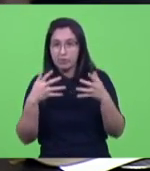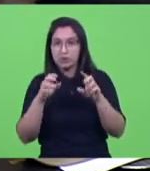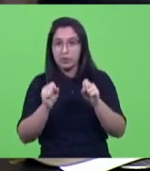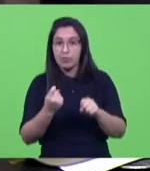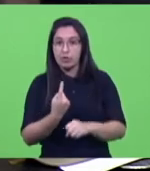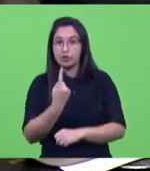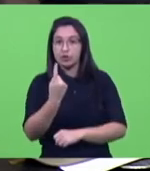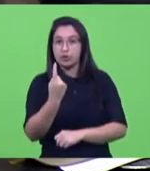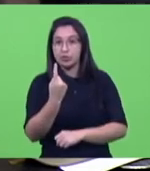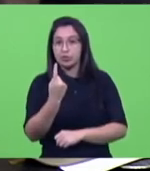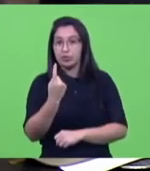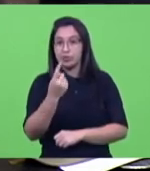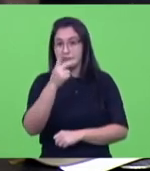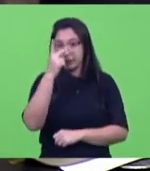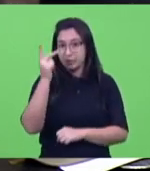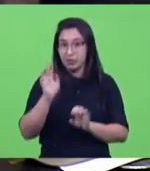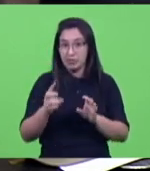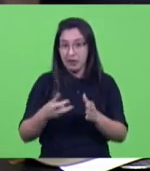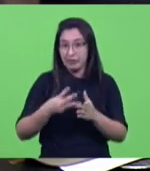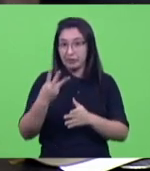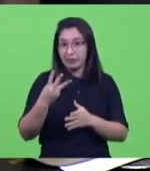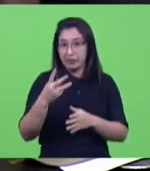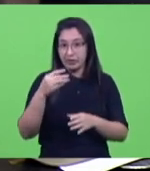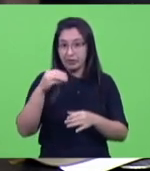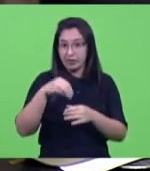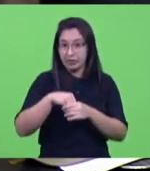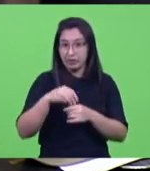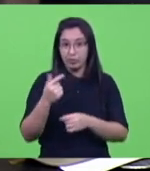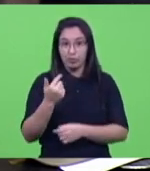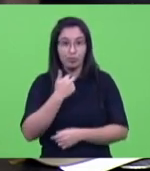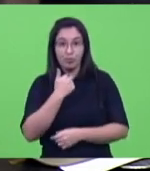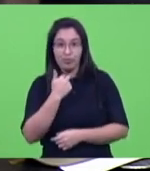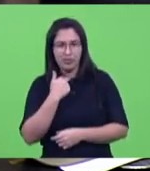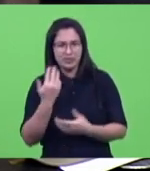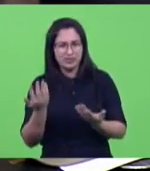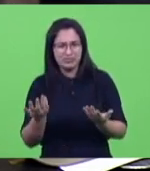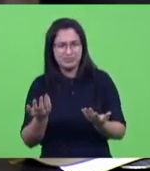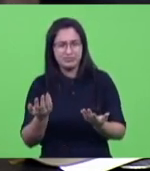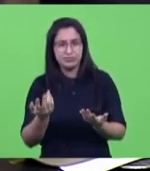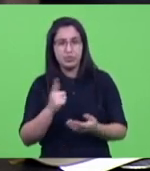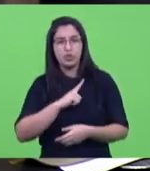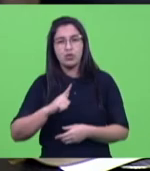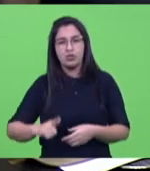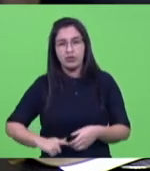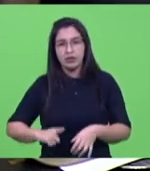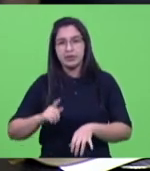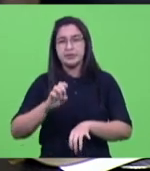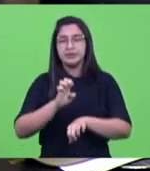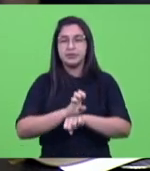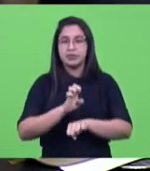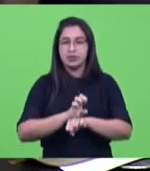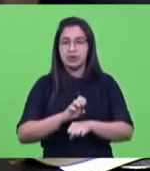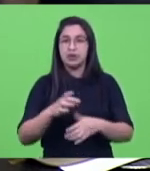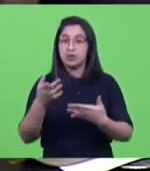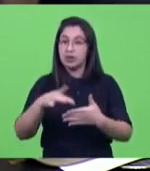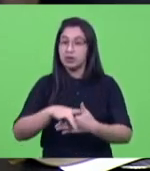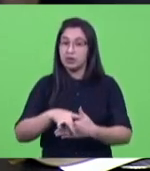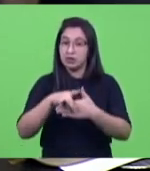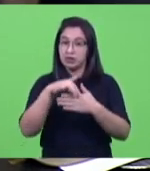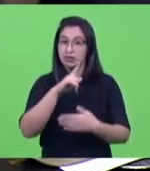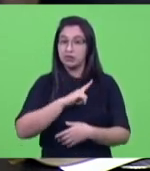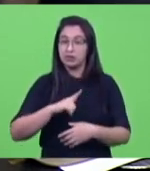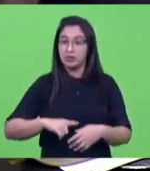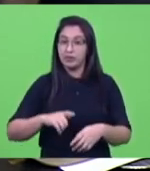banda. Eu não entendo. Está na hora do governador do Estado, que é o timoneiro, que é o líder do governo, do